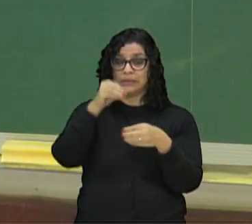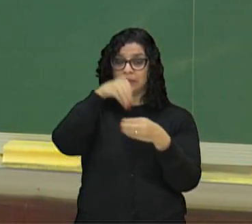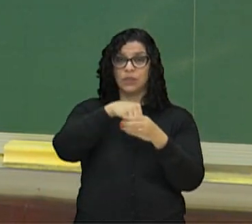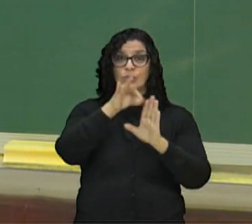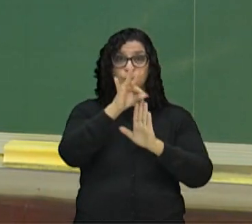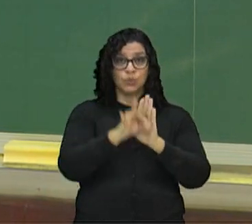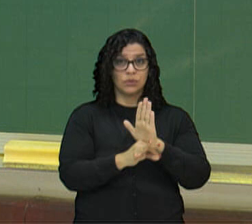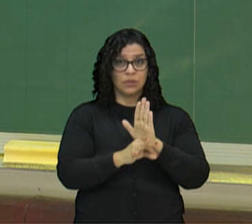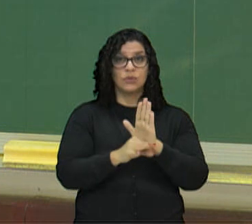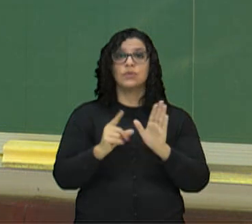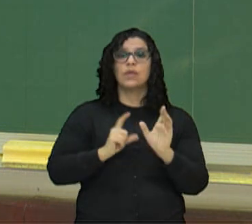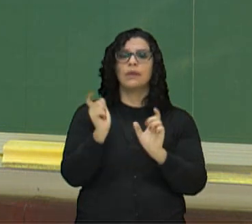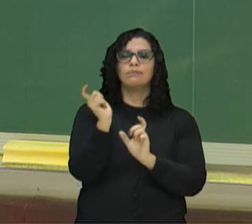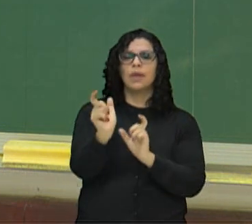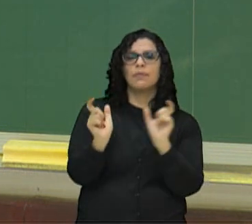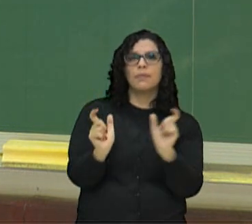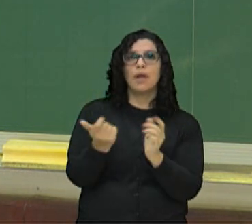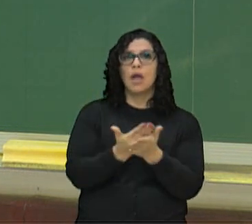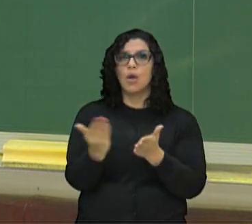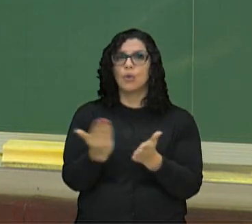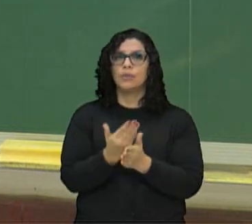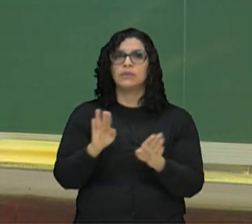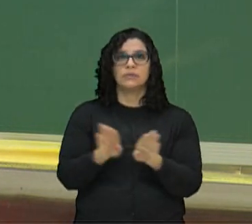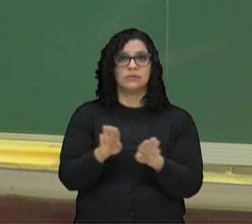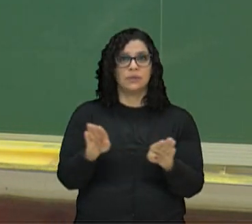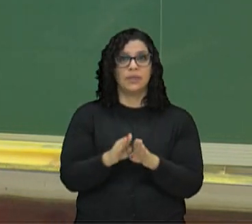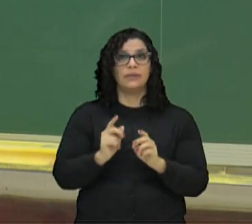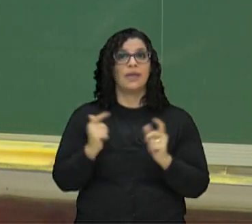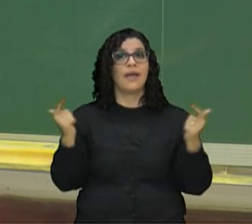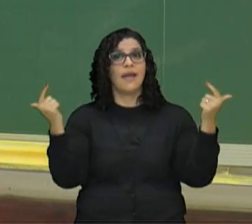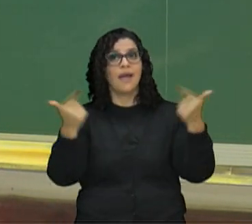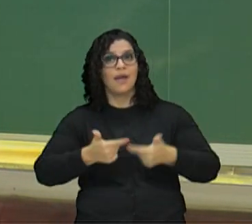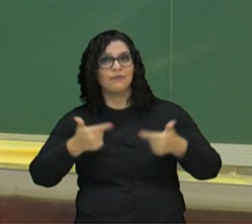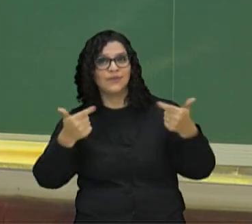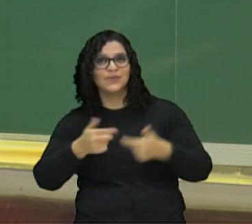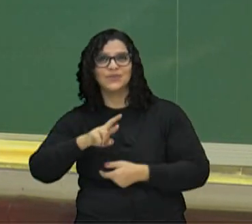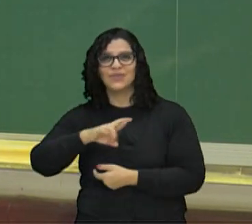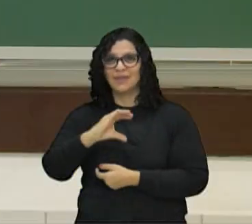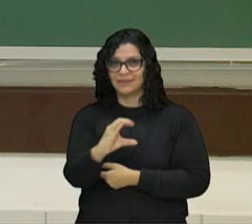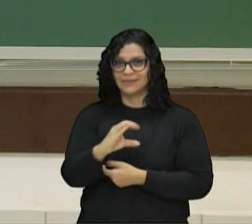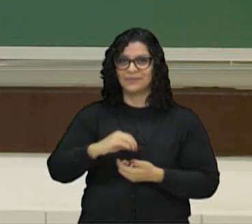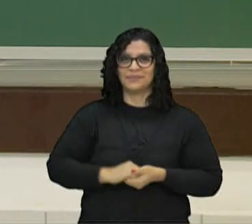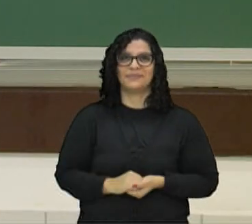que está lá no texto também das Aventuras de Robinson Crusoe.